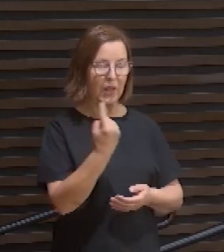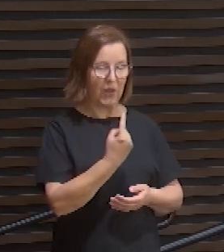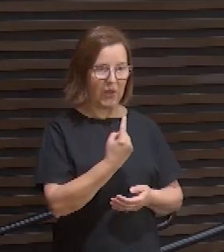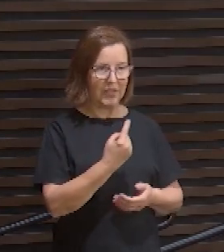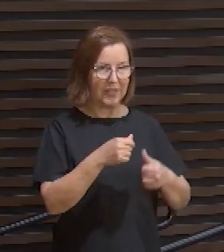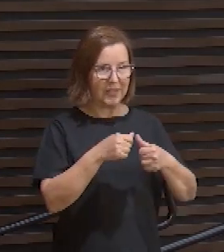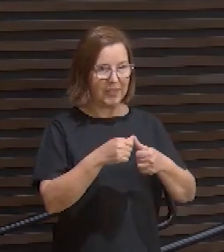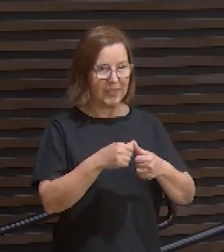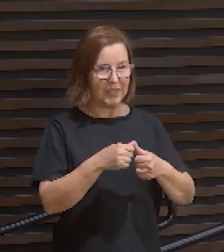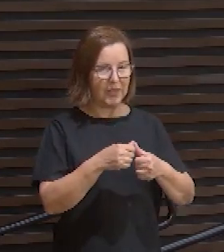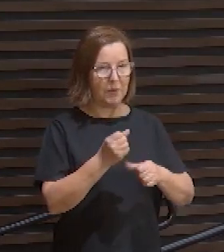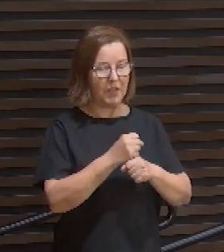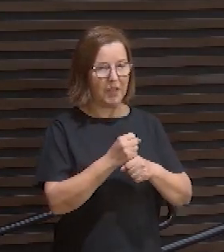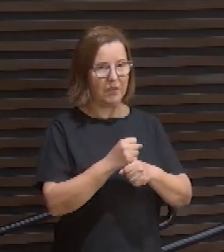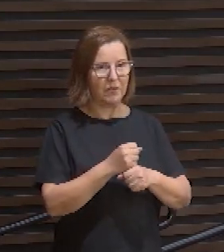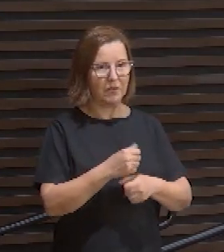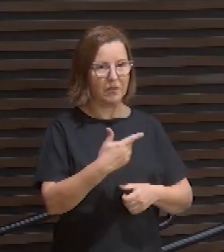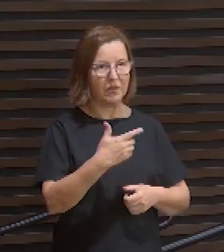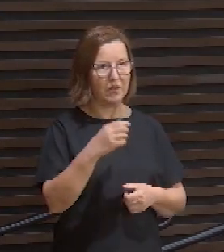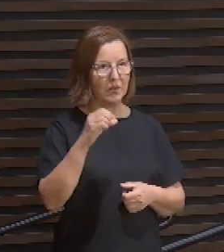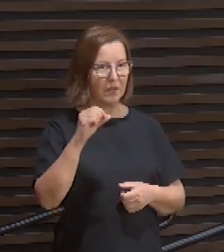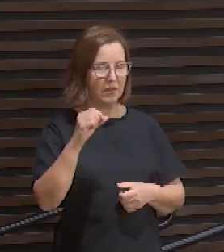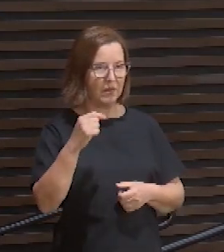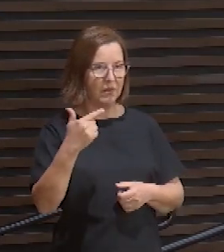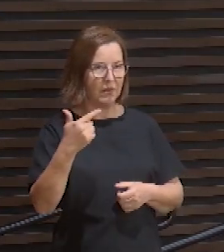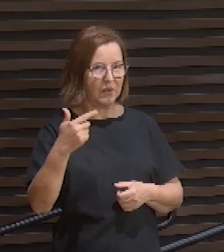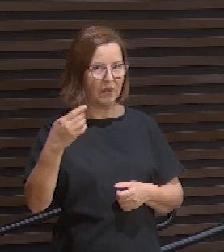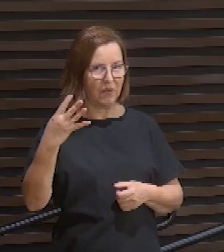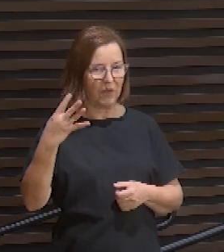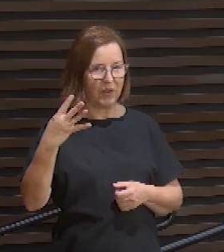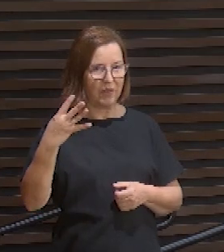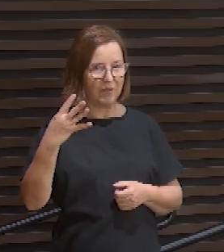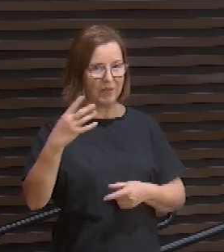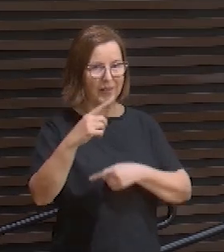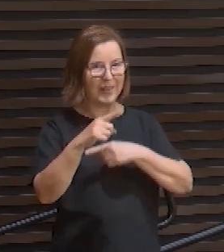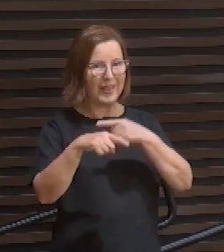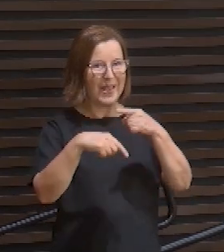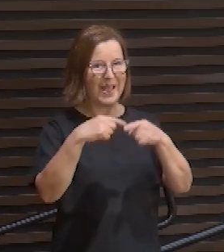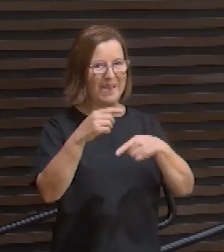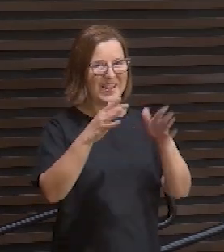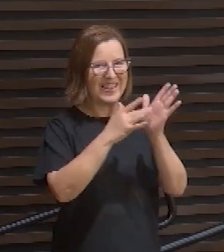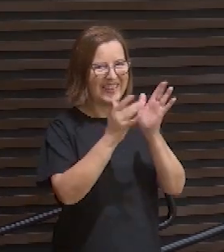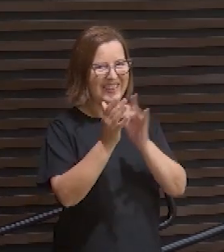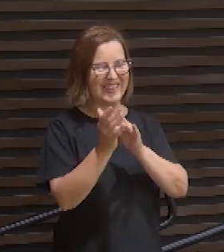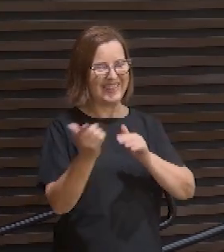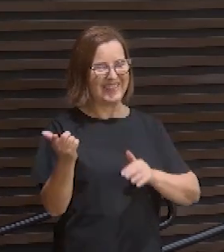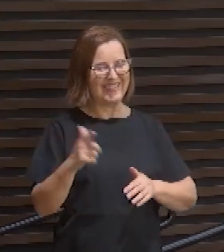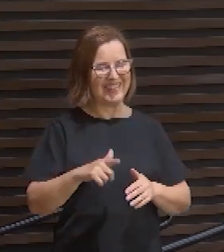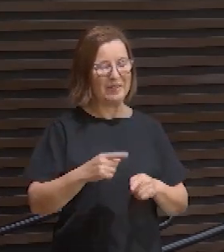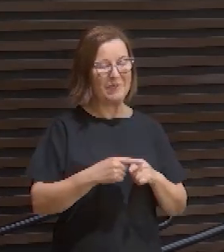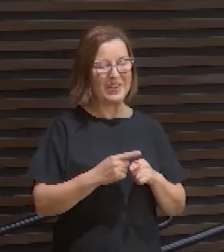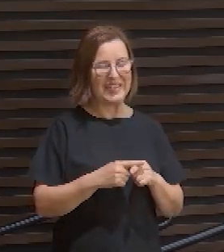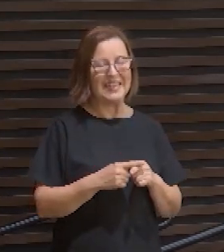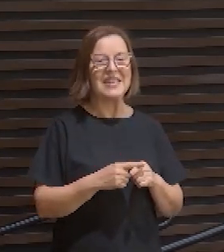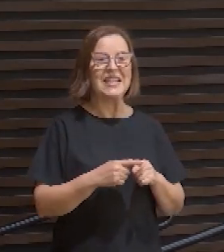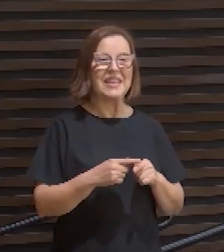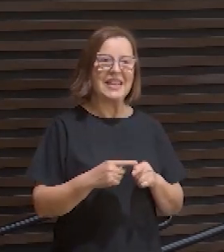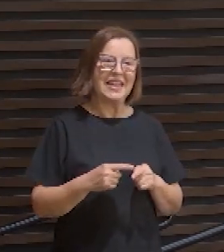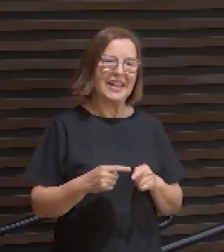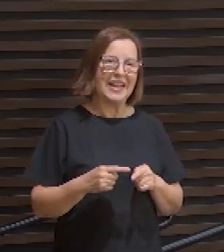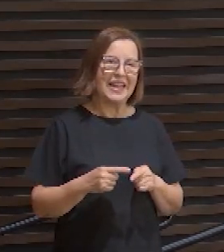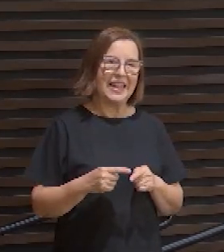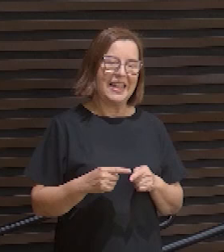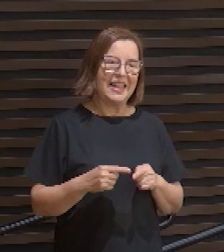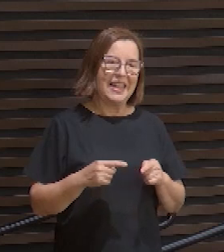2024. 2024 depois dele. Porque o que ele fez dividiu a história